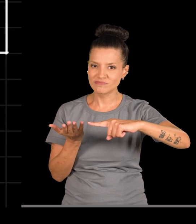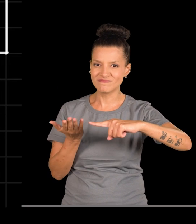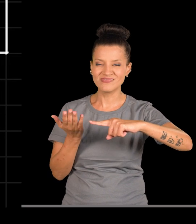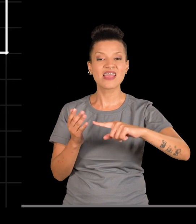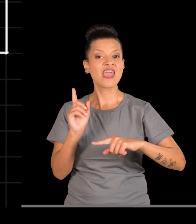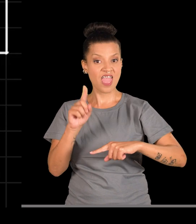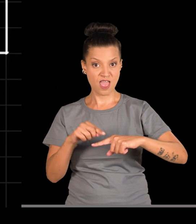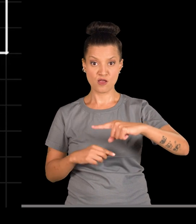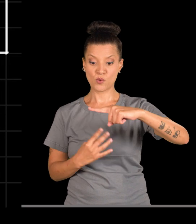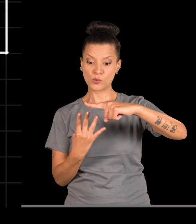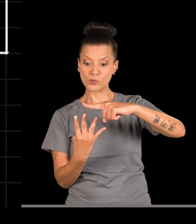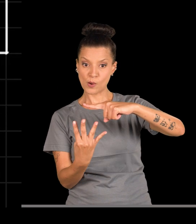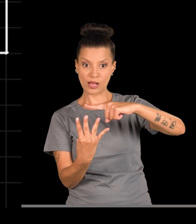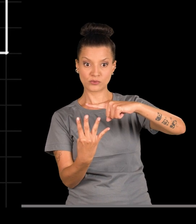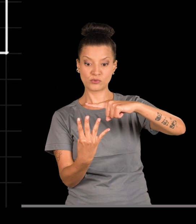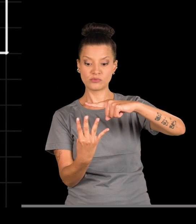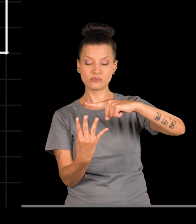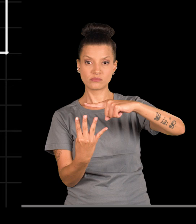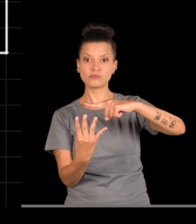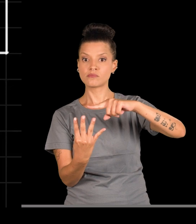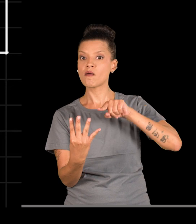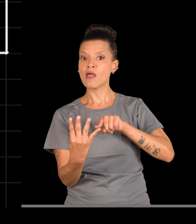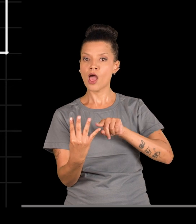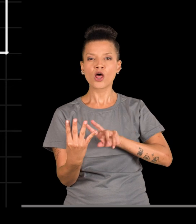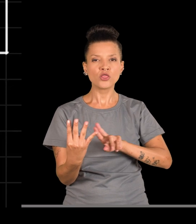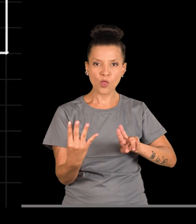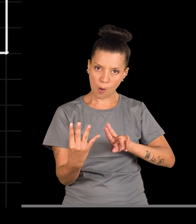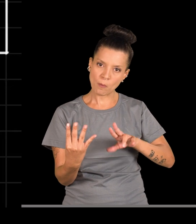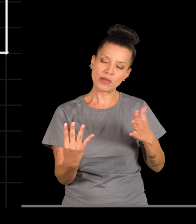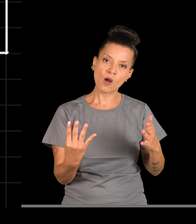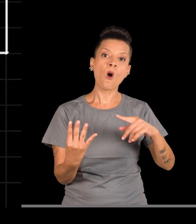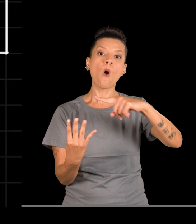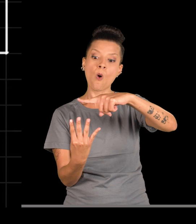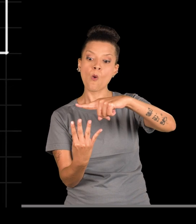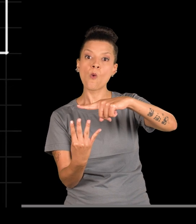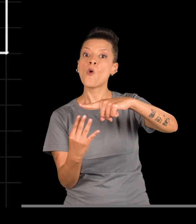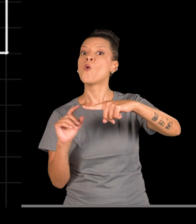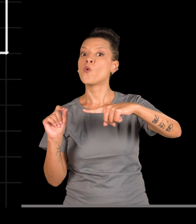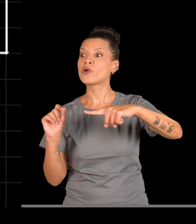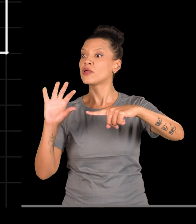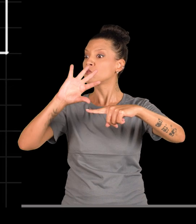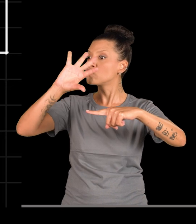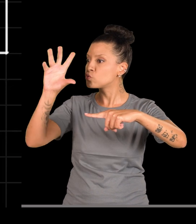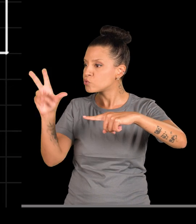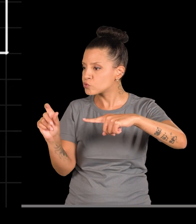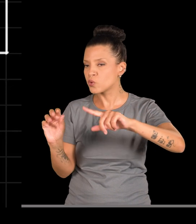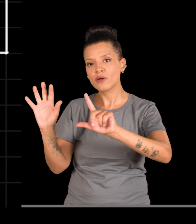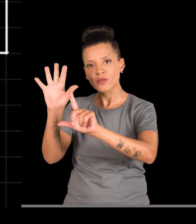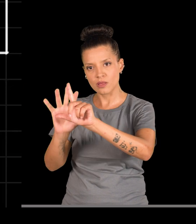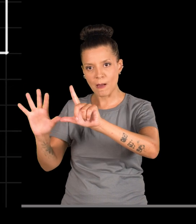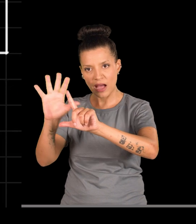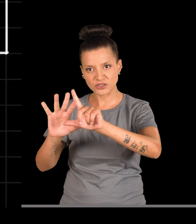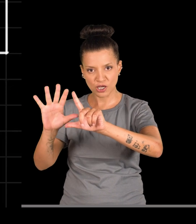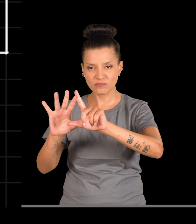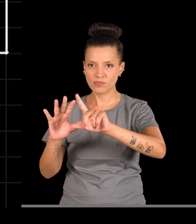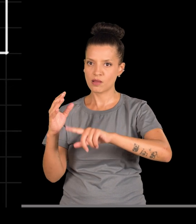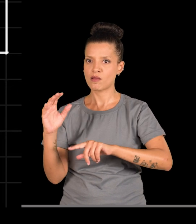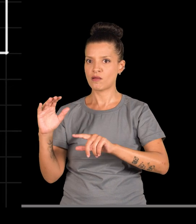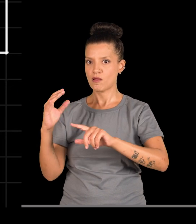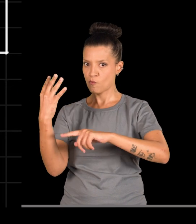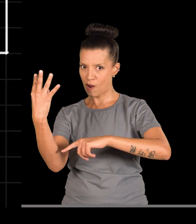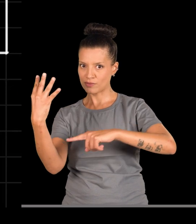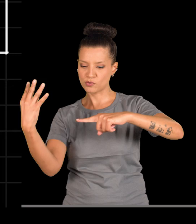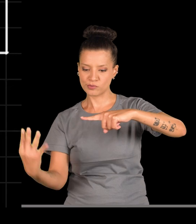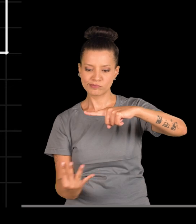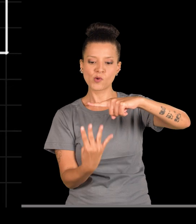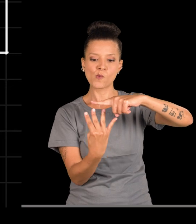Você percebe aqui exatamente isso, ó, que aqui embaixo você tem o denominador, que é exatamente o que dá nome à fração. Essa fração tem o nome 4, digamos